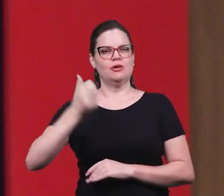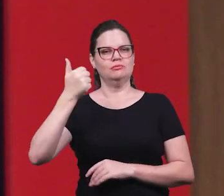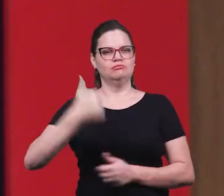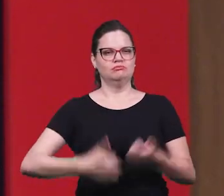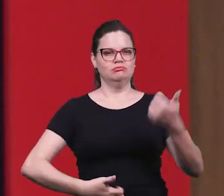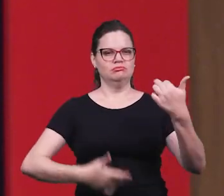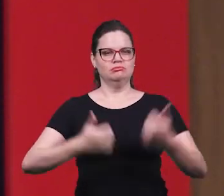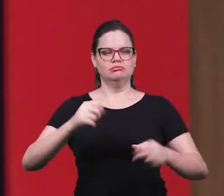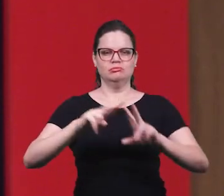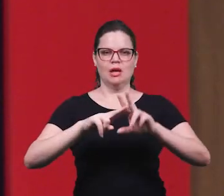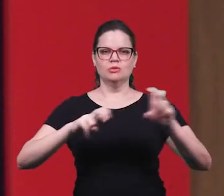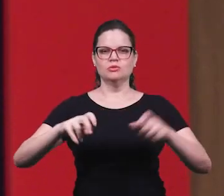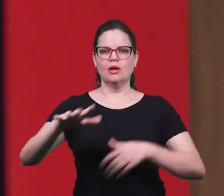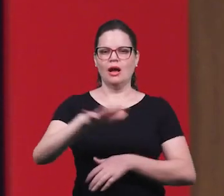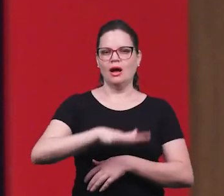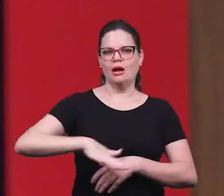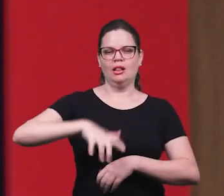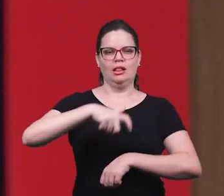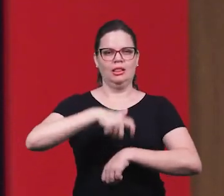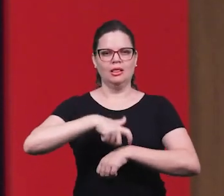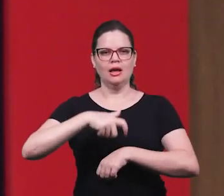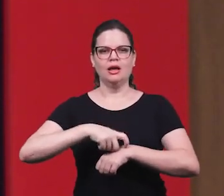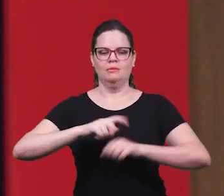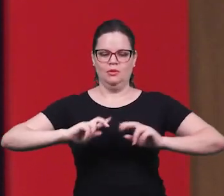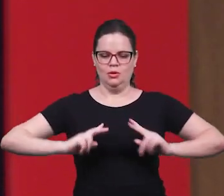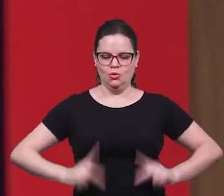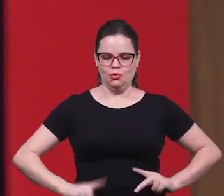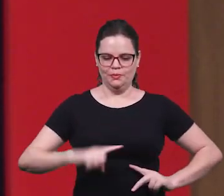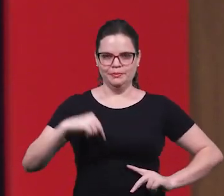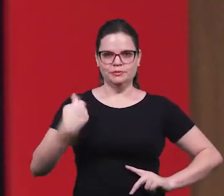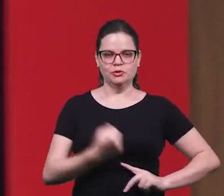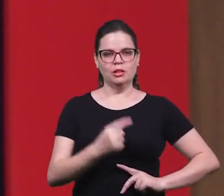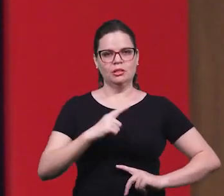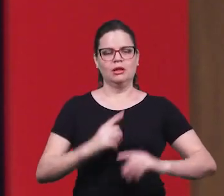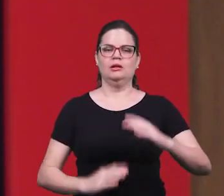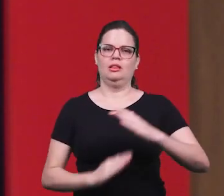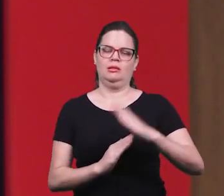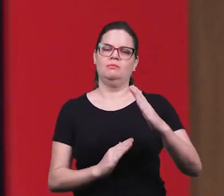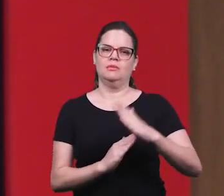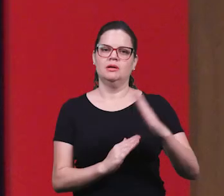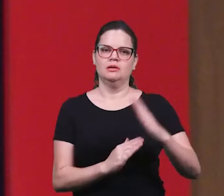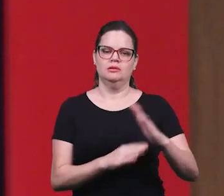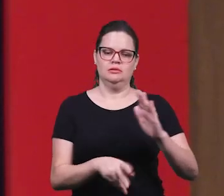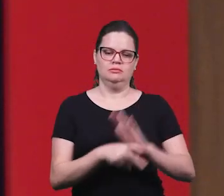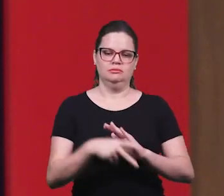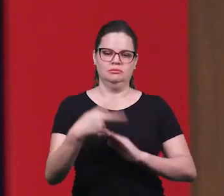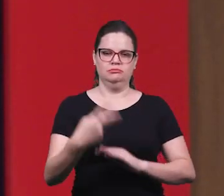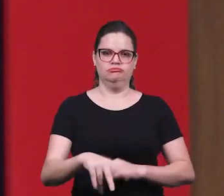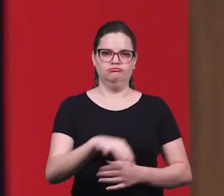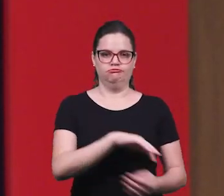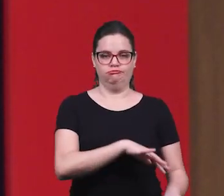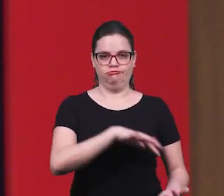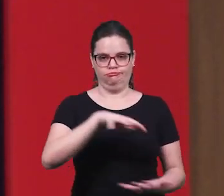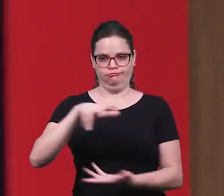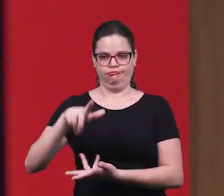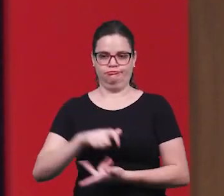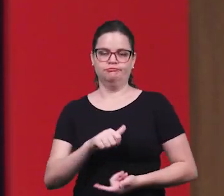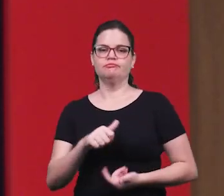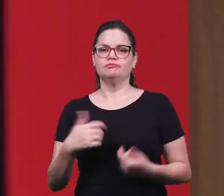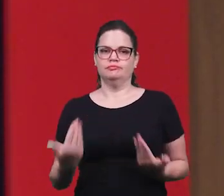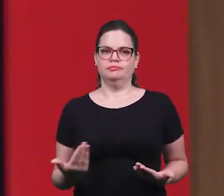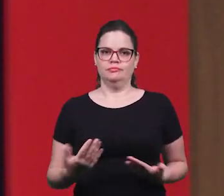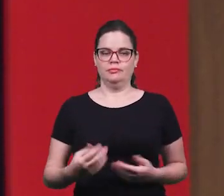da razão, abordamos aqui que o homem ele está restrito a um espaço, ao tempo, o limite da vida, que